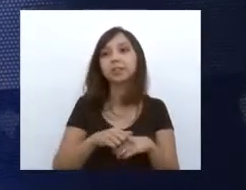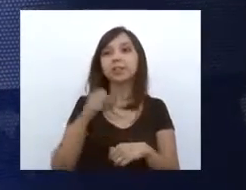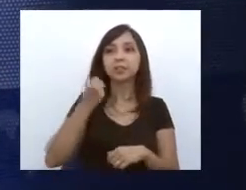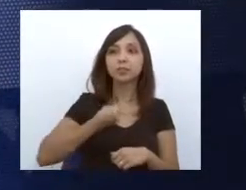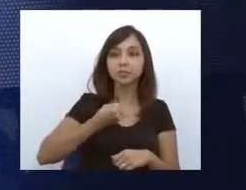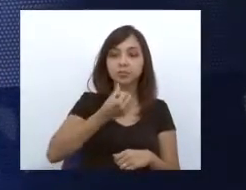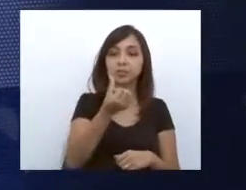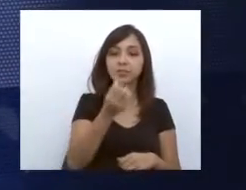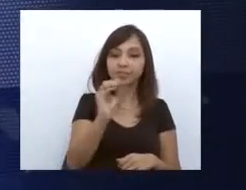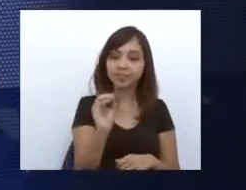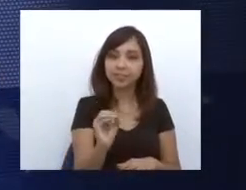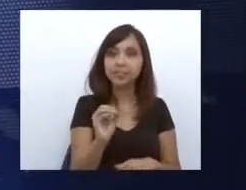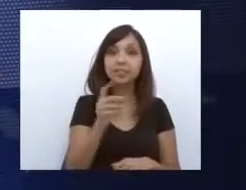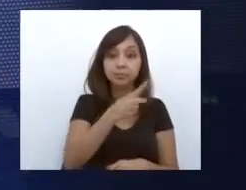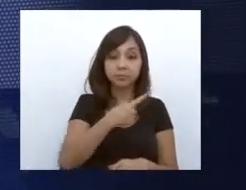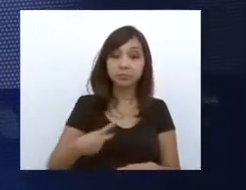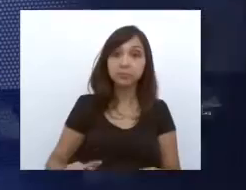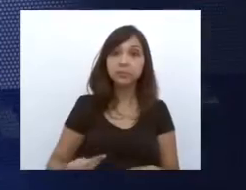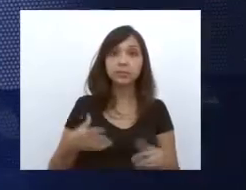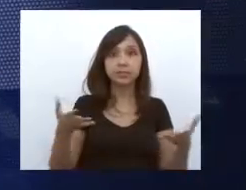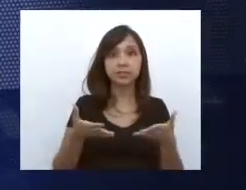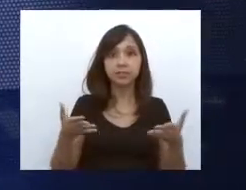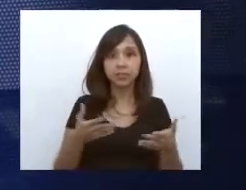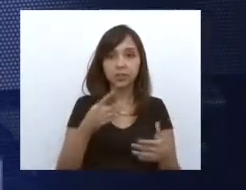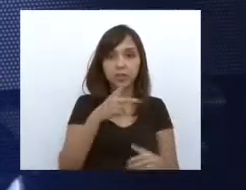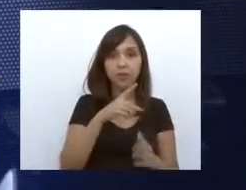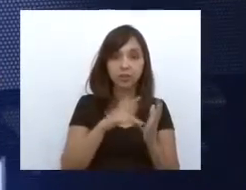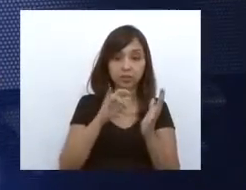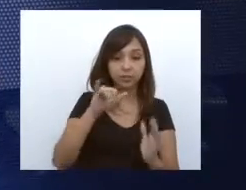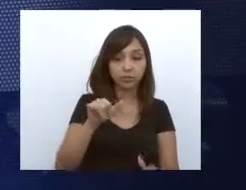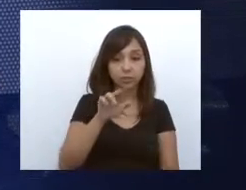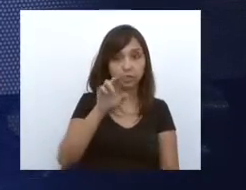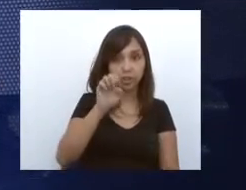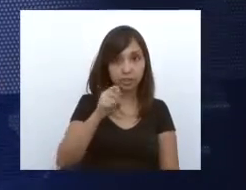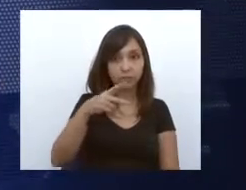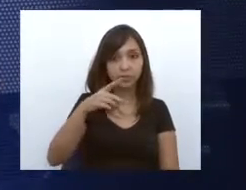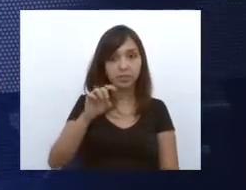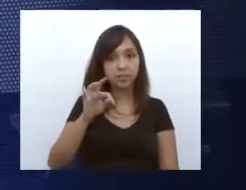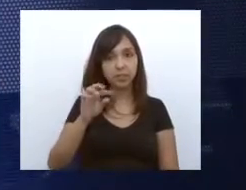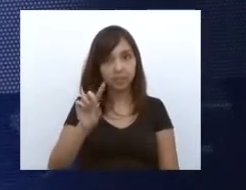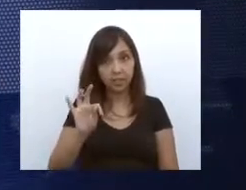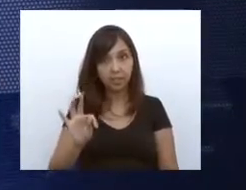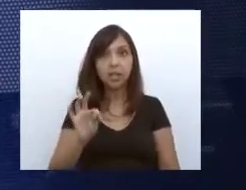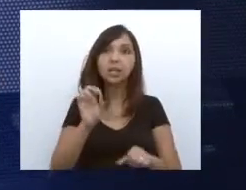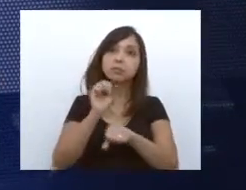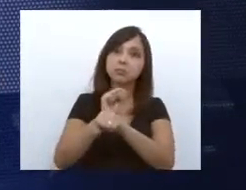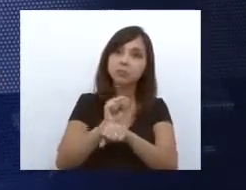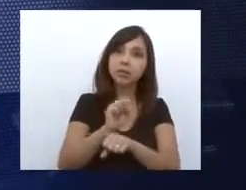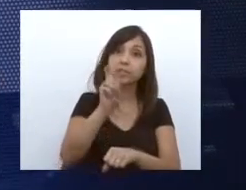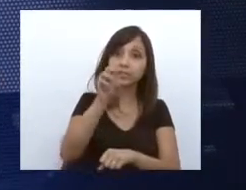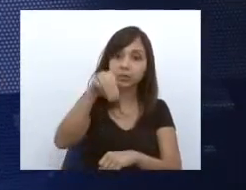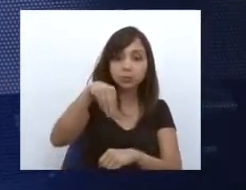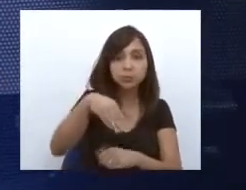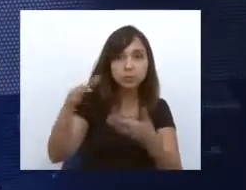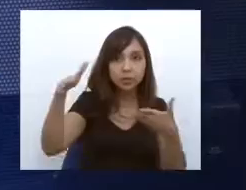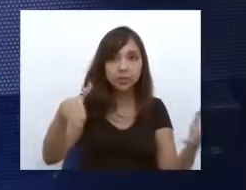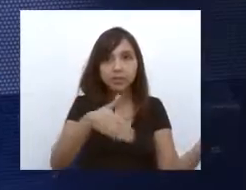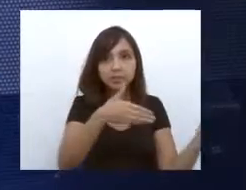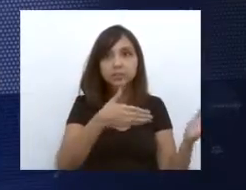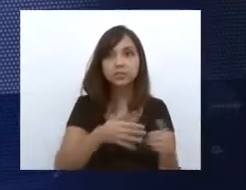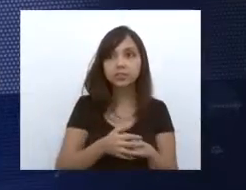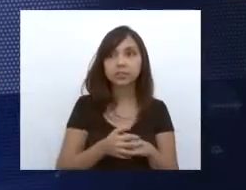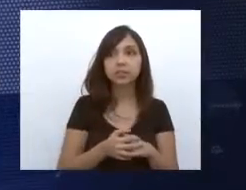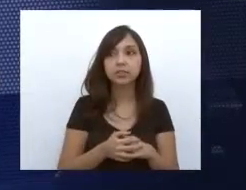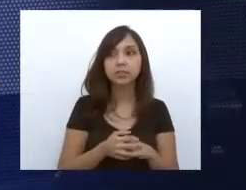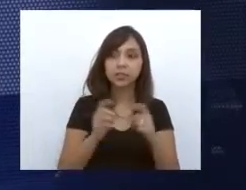número 60. O presidente da casa, professor Jesus do PDT, suspendeu a sessão por 5 minutos.